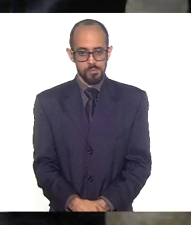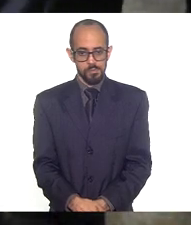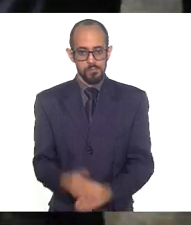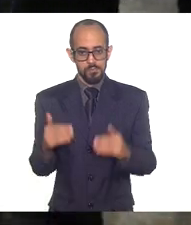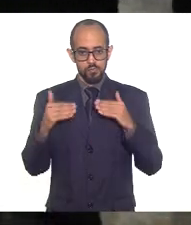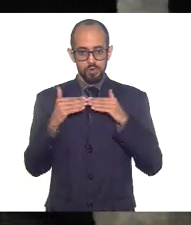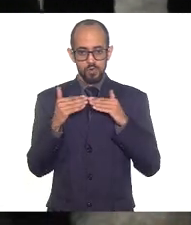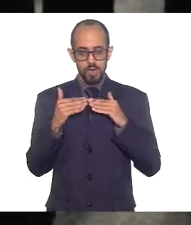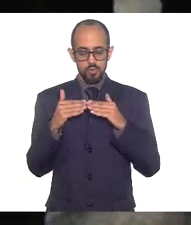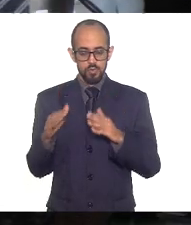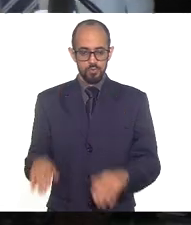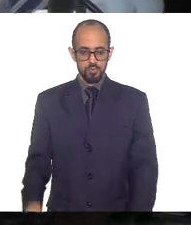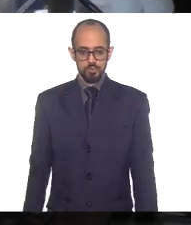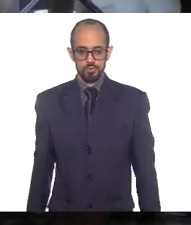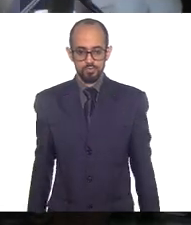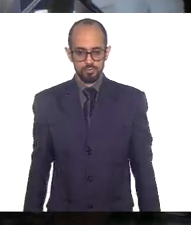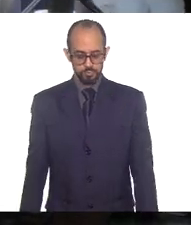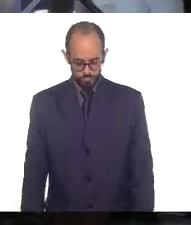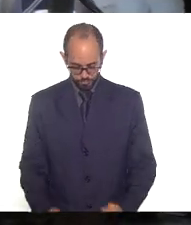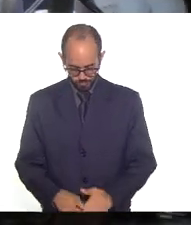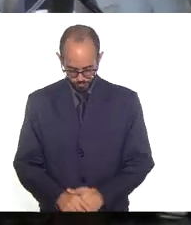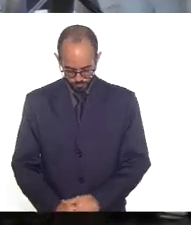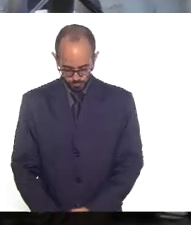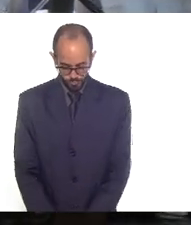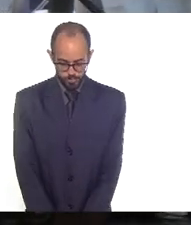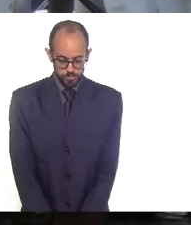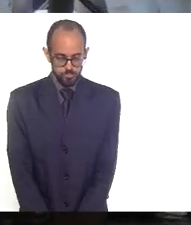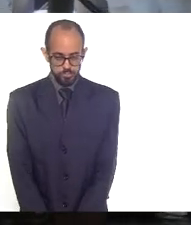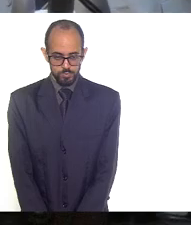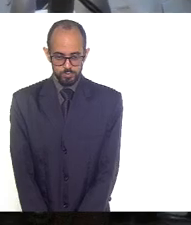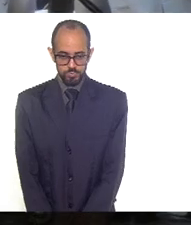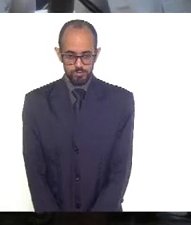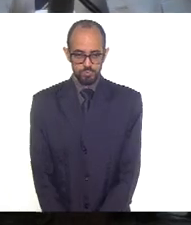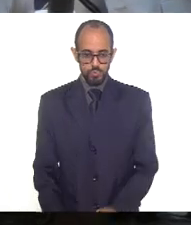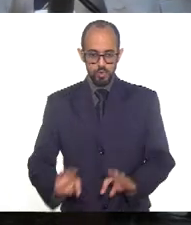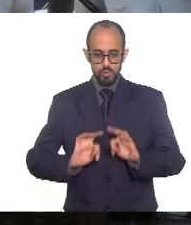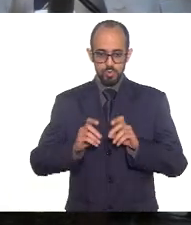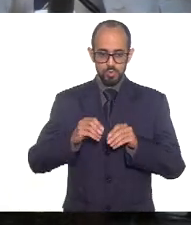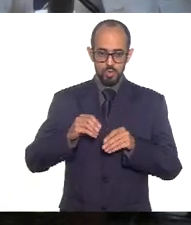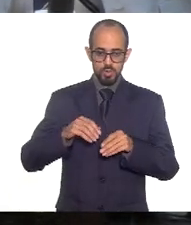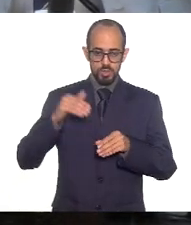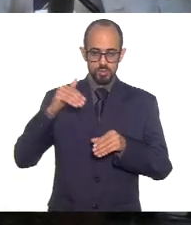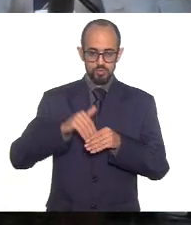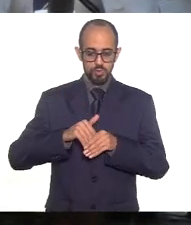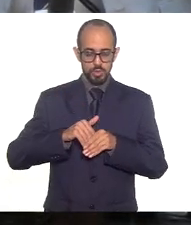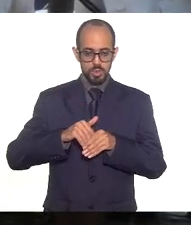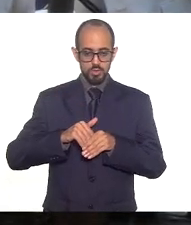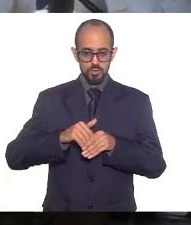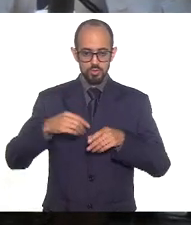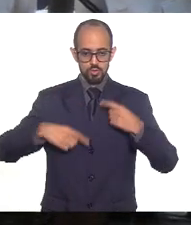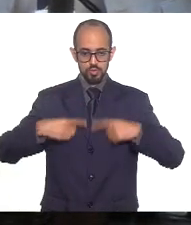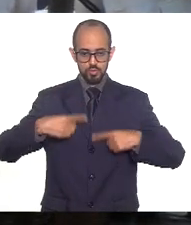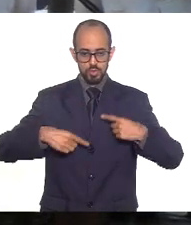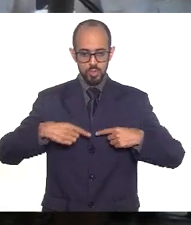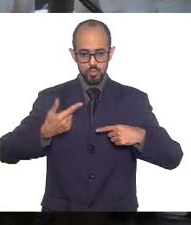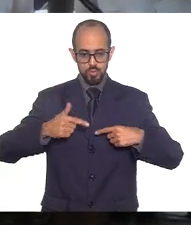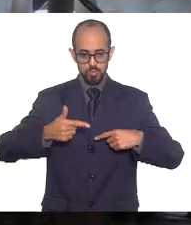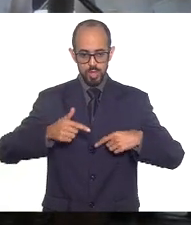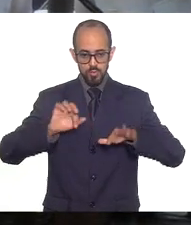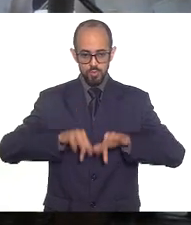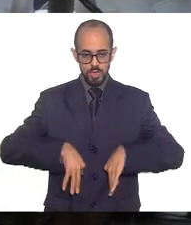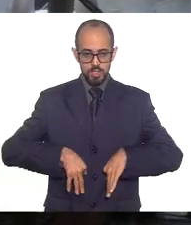é só barata presente os pareceres emitidos em discussão não havendo Quem Queira discutir se a discussão